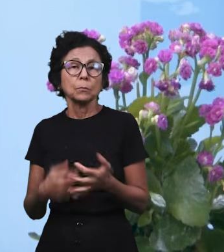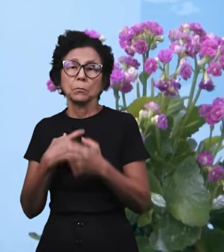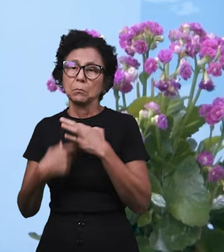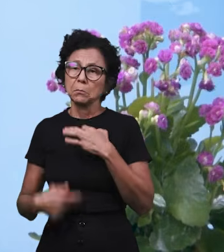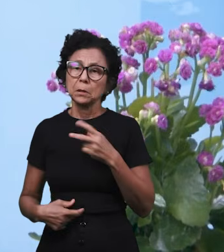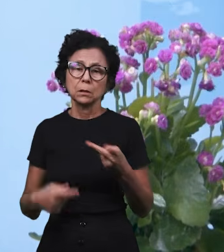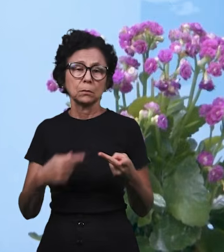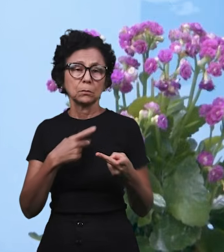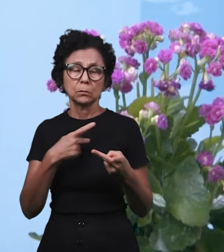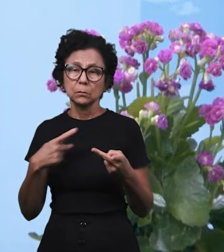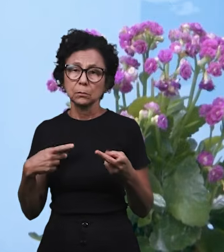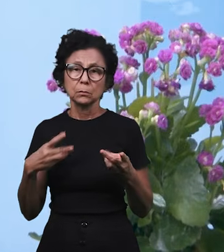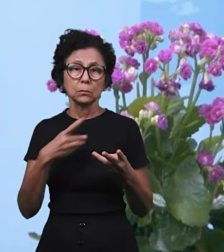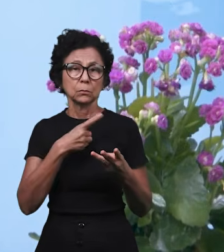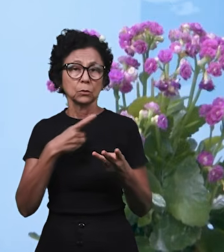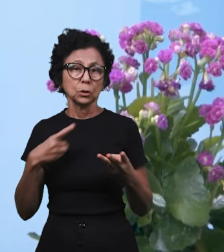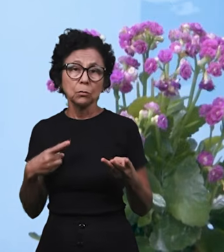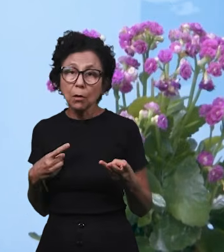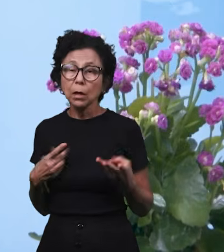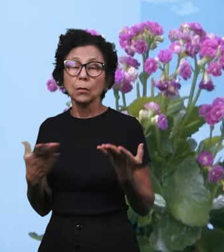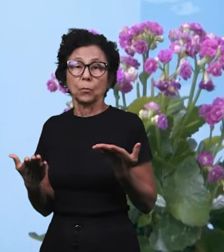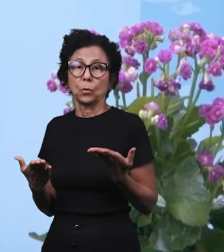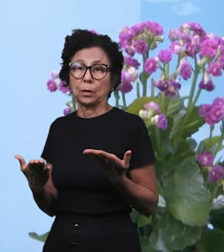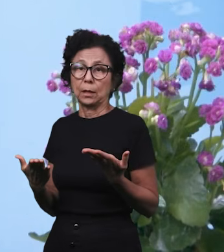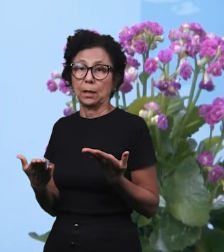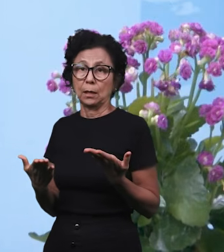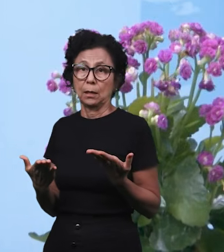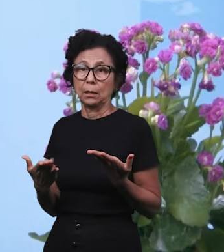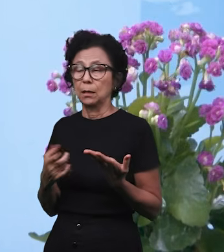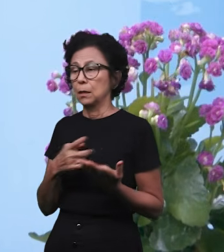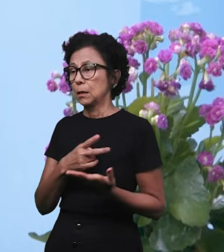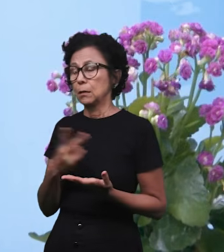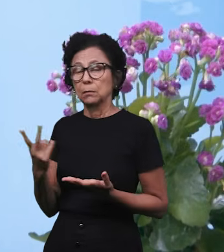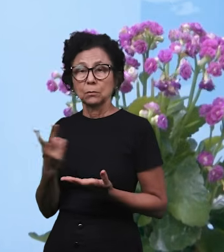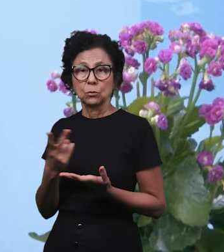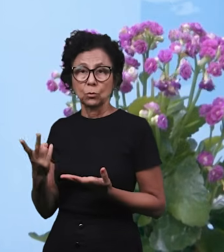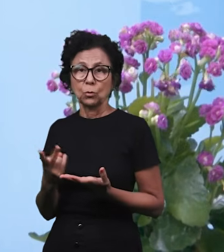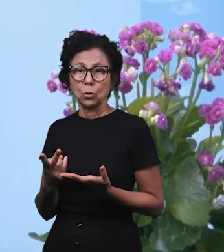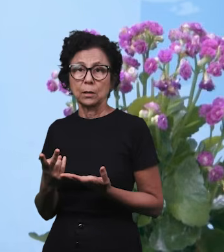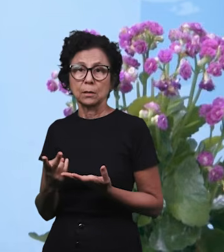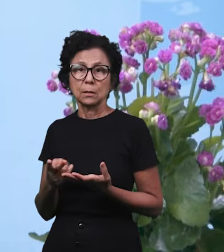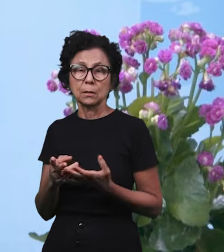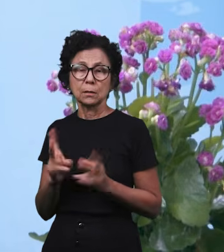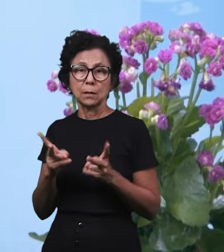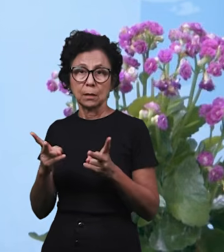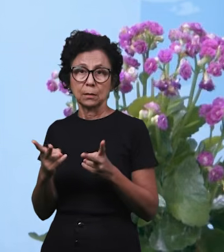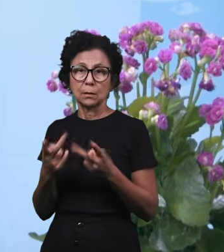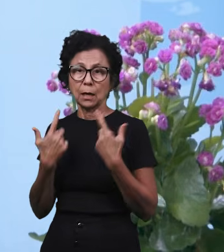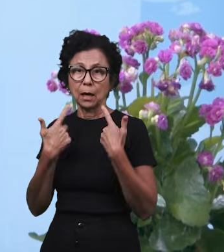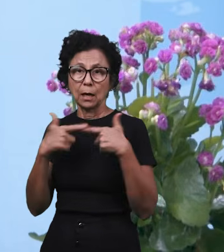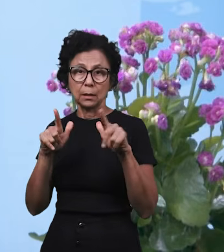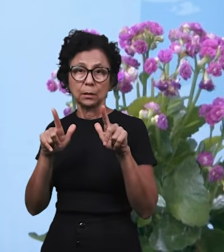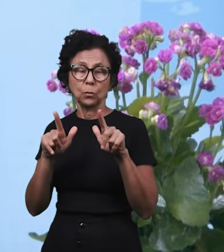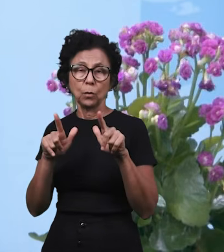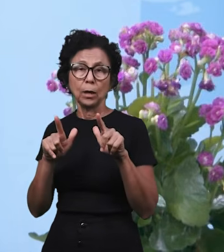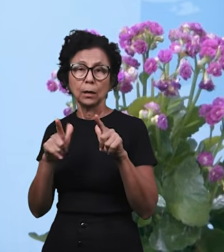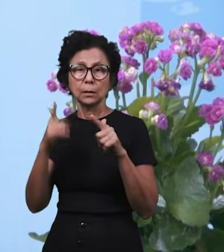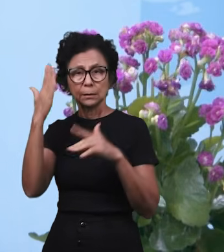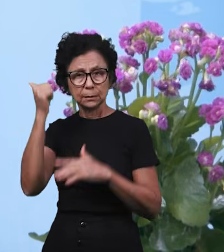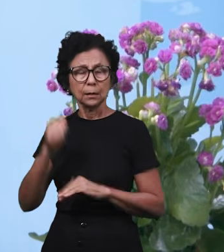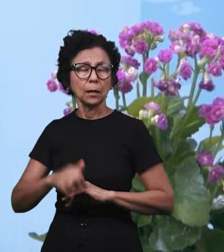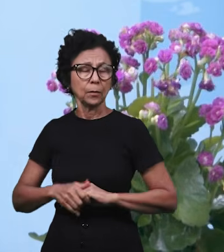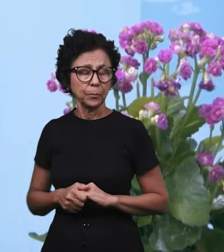para um diácono. Por quê? Porque os dois falam a mesma língua. E o surdo? O surdo é o intérprete. Claro que o intérprete pode chamar ali